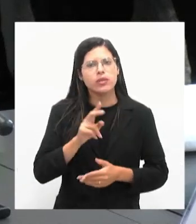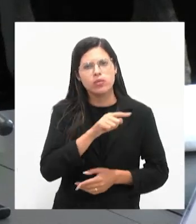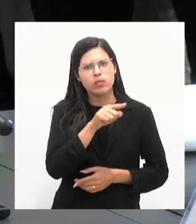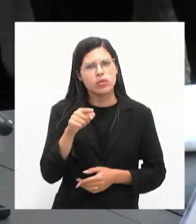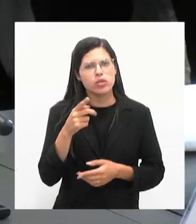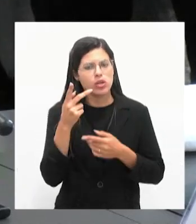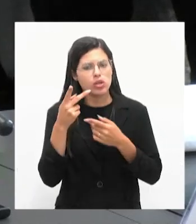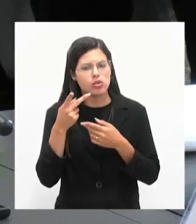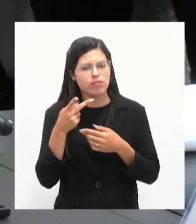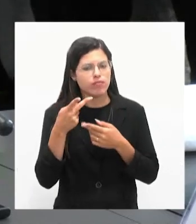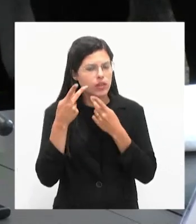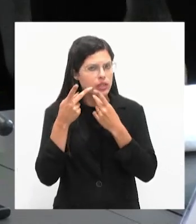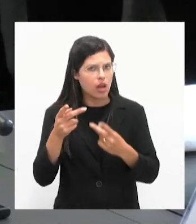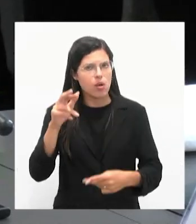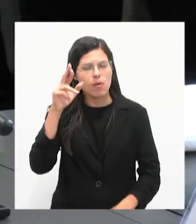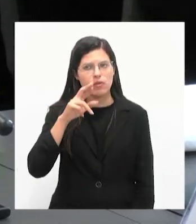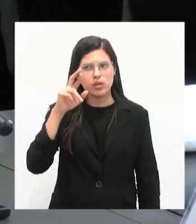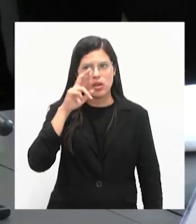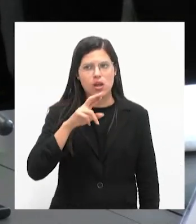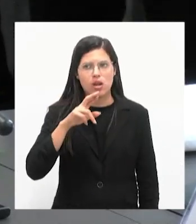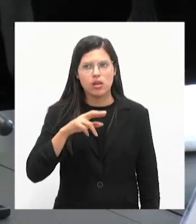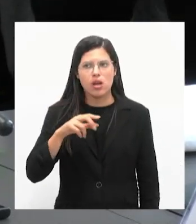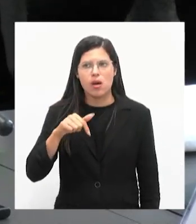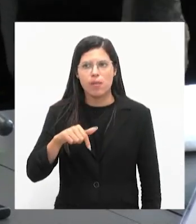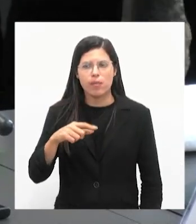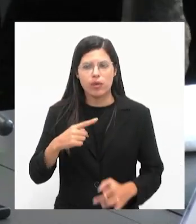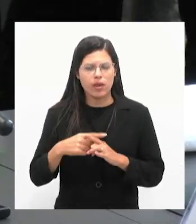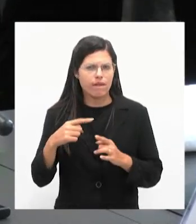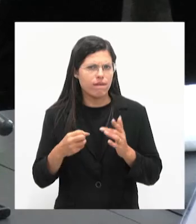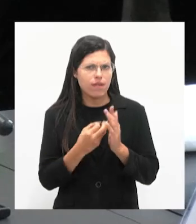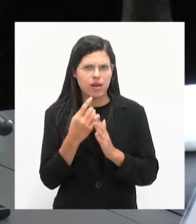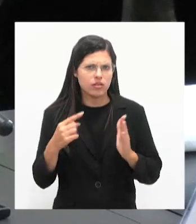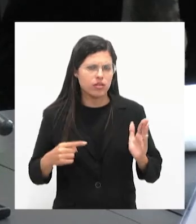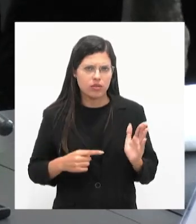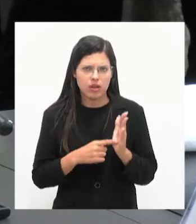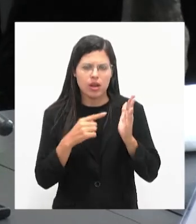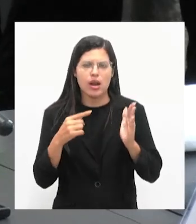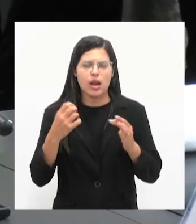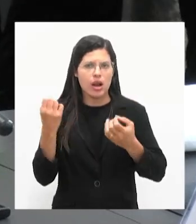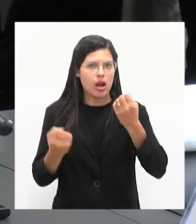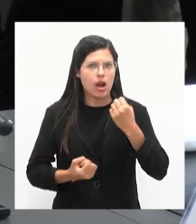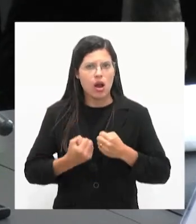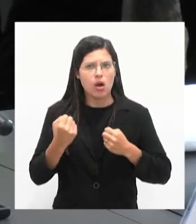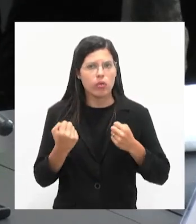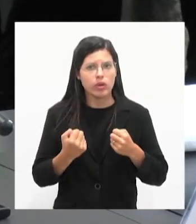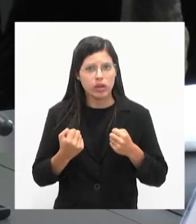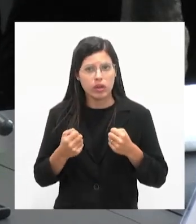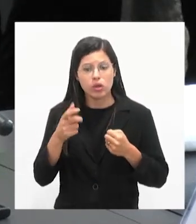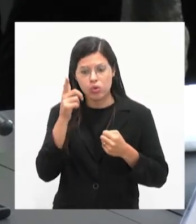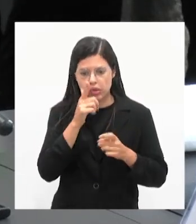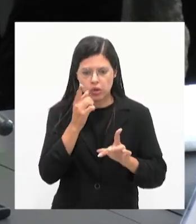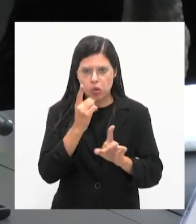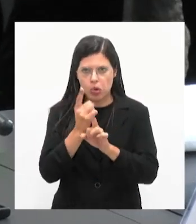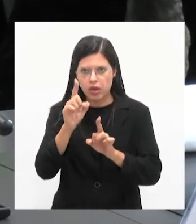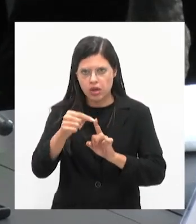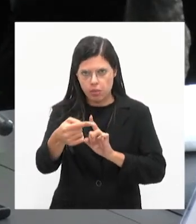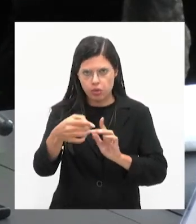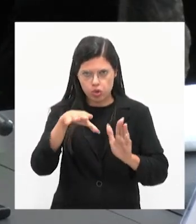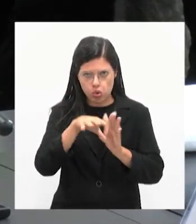como carros que foram recuperados de roubo e leiloados posteriormente, vendidos, né,